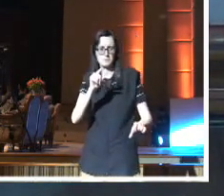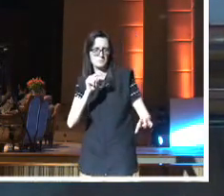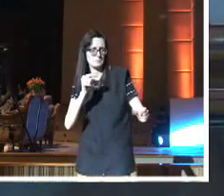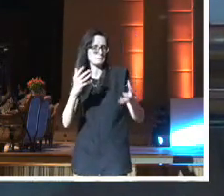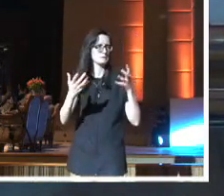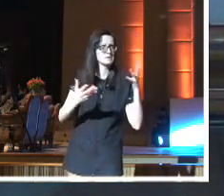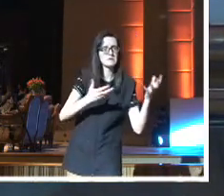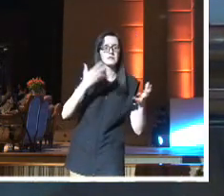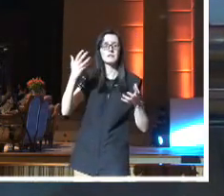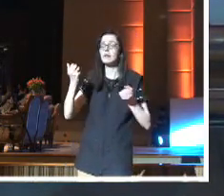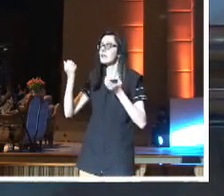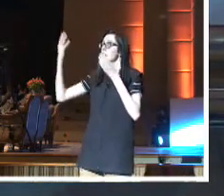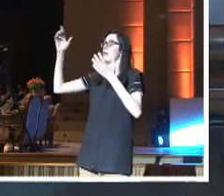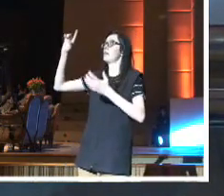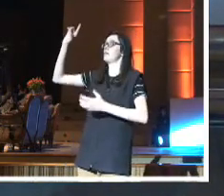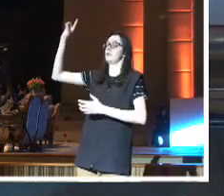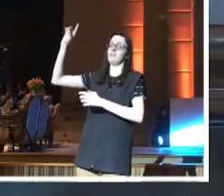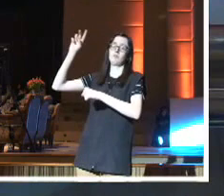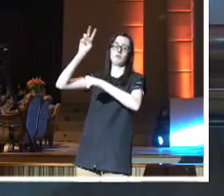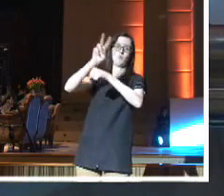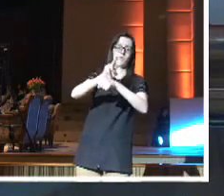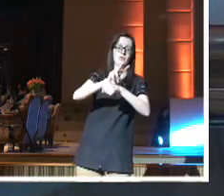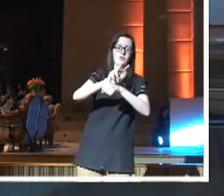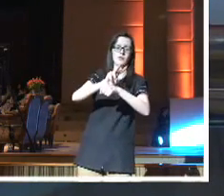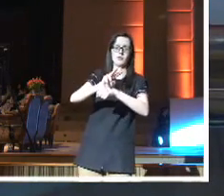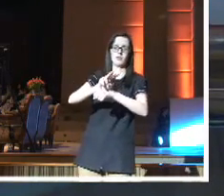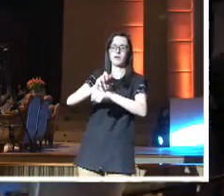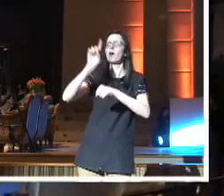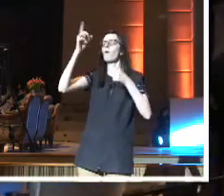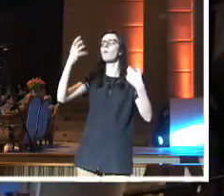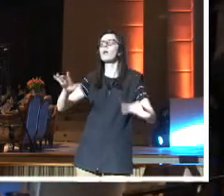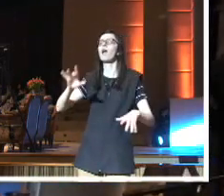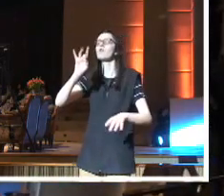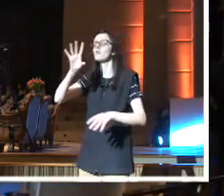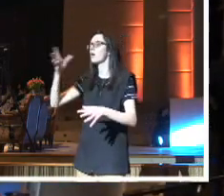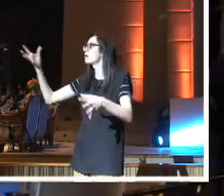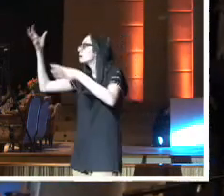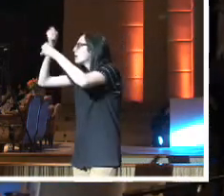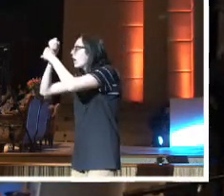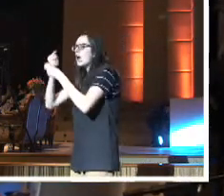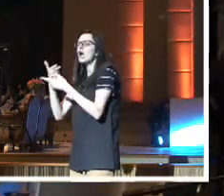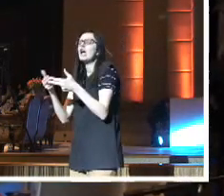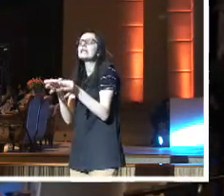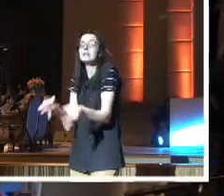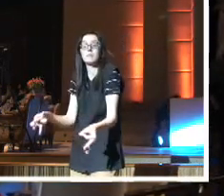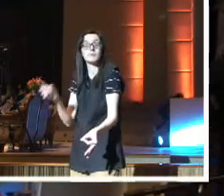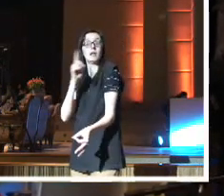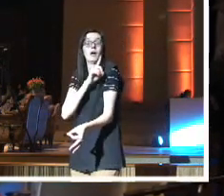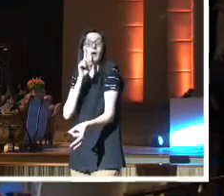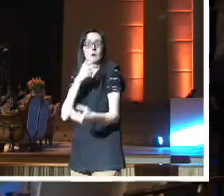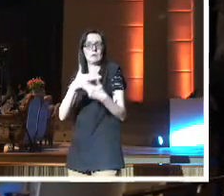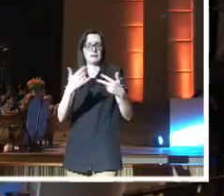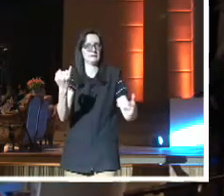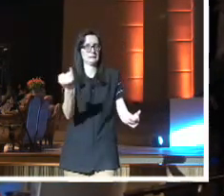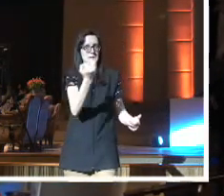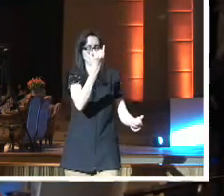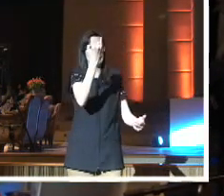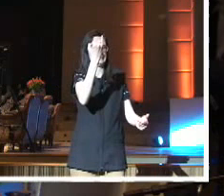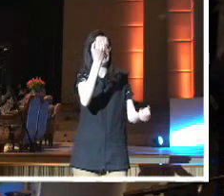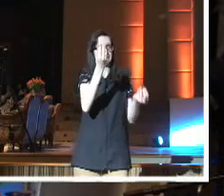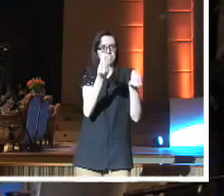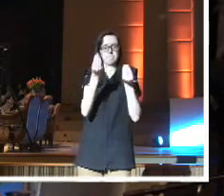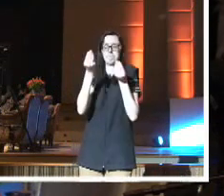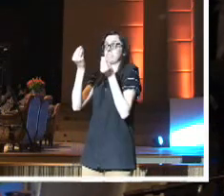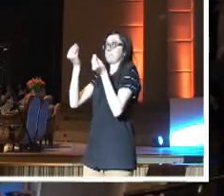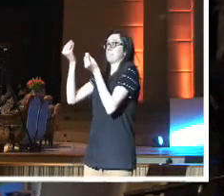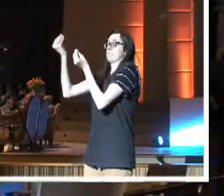passos. Mas Deus não quer que a gente fique apenas confiando nele nas pequenas coisas. Ele quer que a gente aprenda a confiar